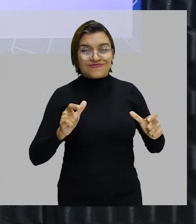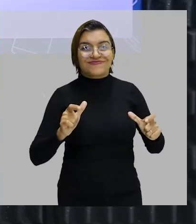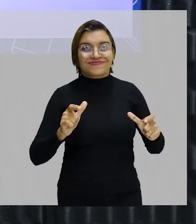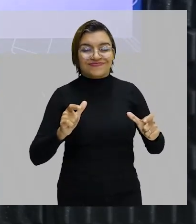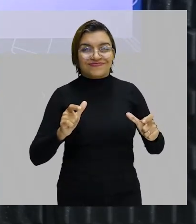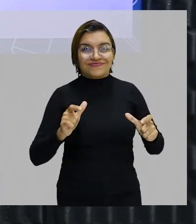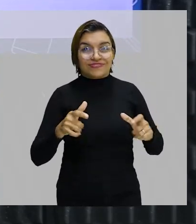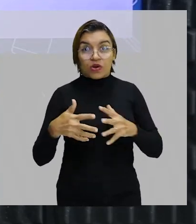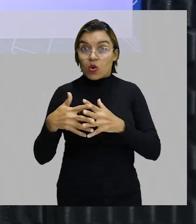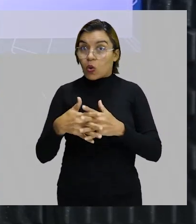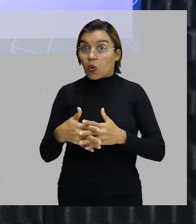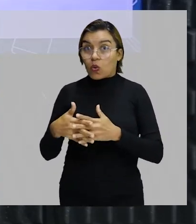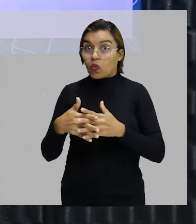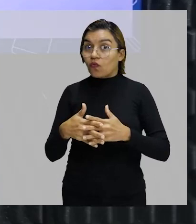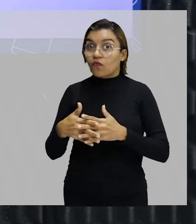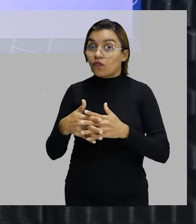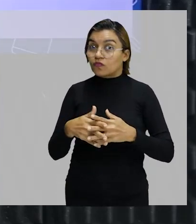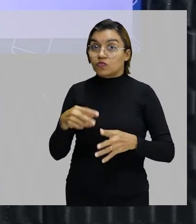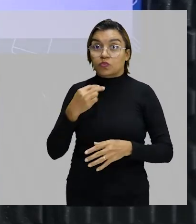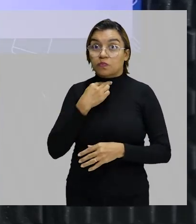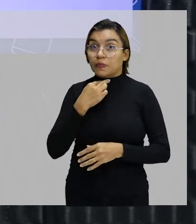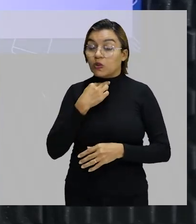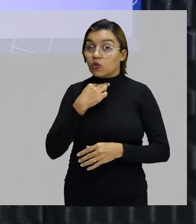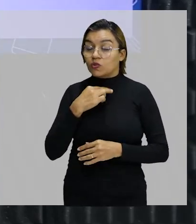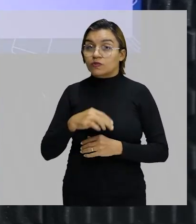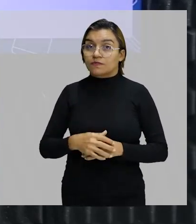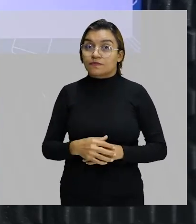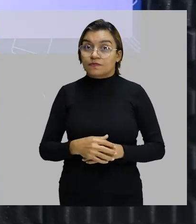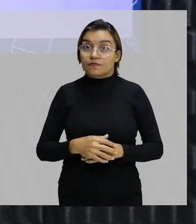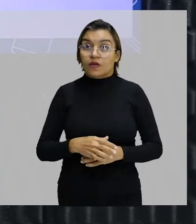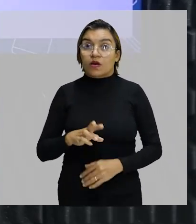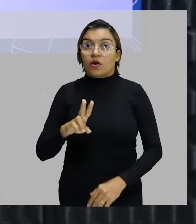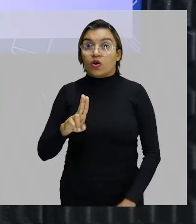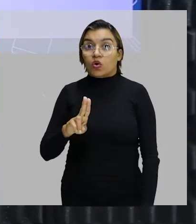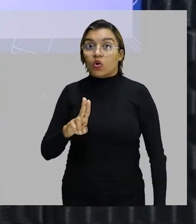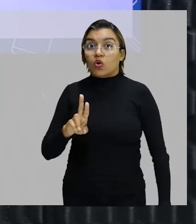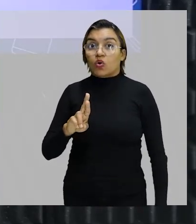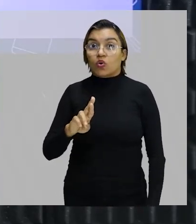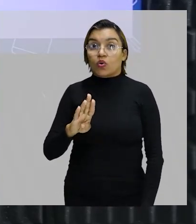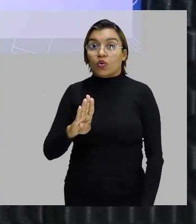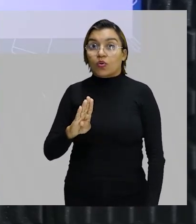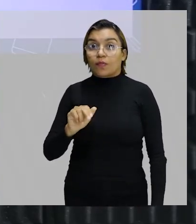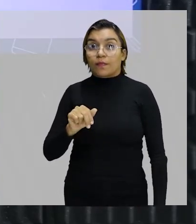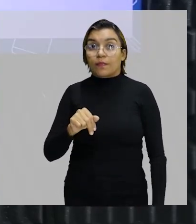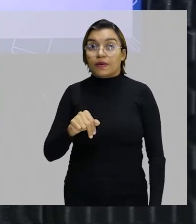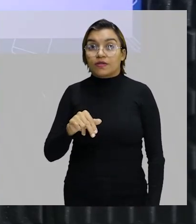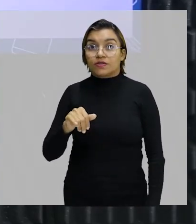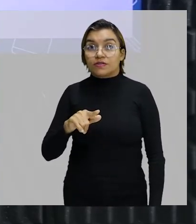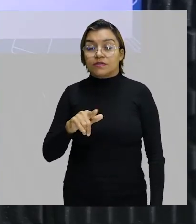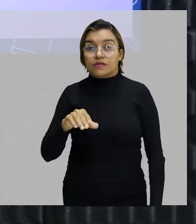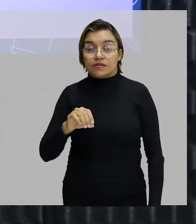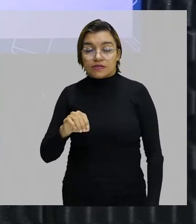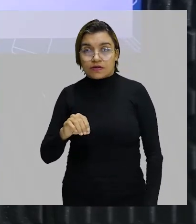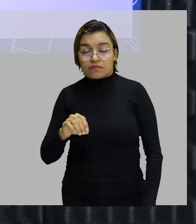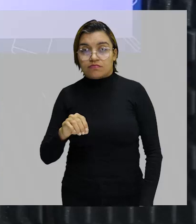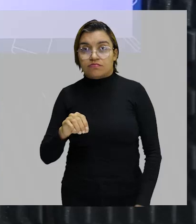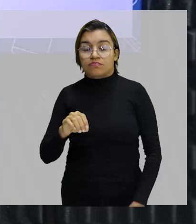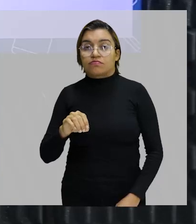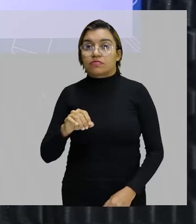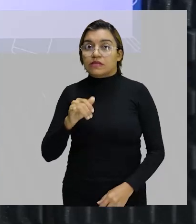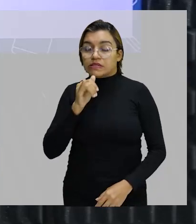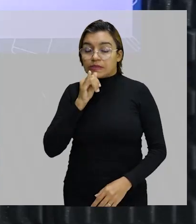Não confunda, eu já te chamo a atenção, urbanização com metropolização. O que é isso, Marcos? Muita gente às